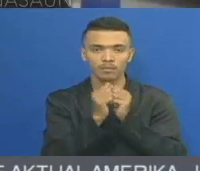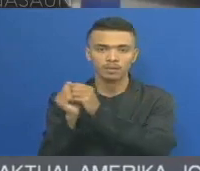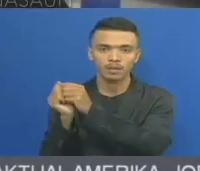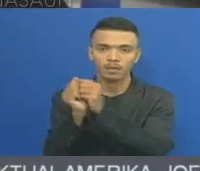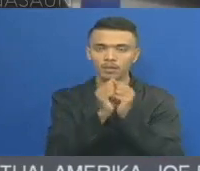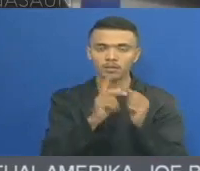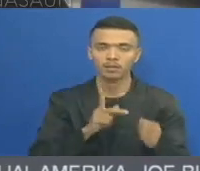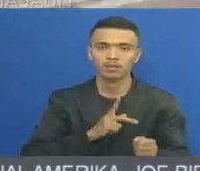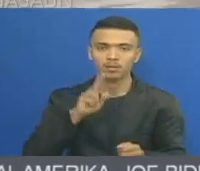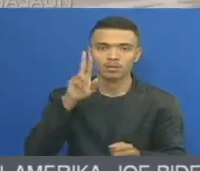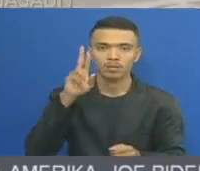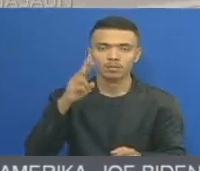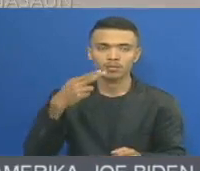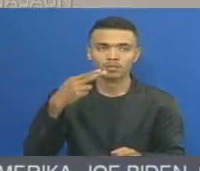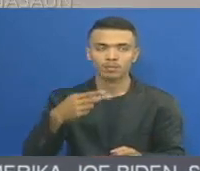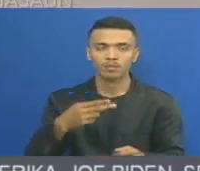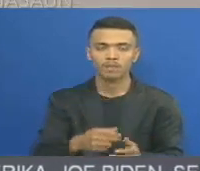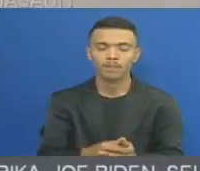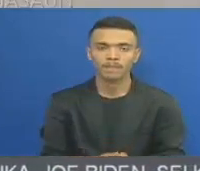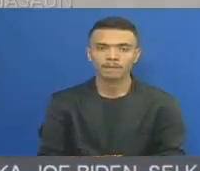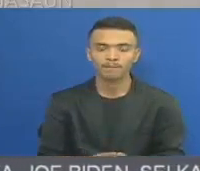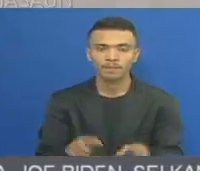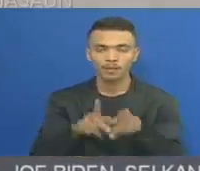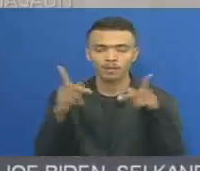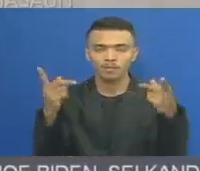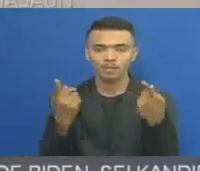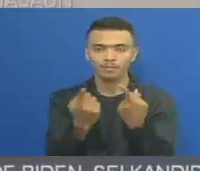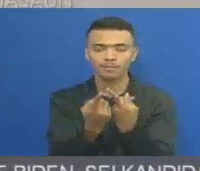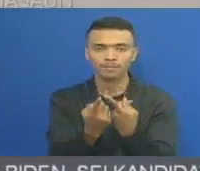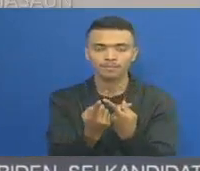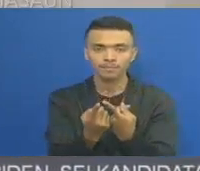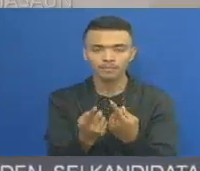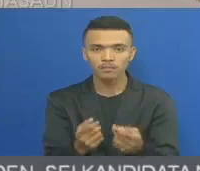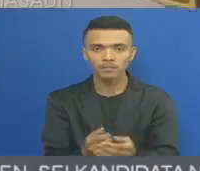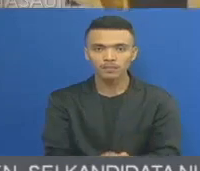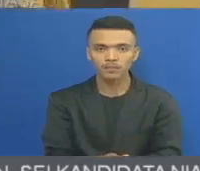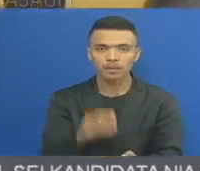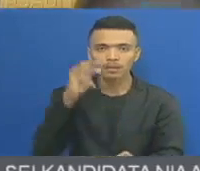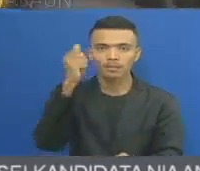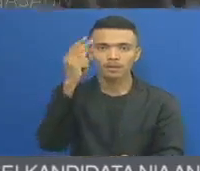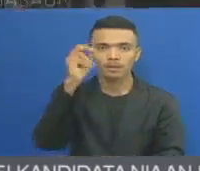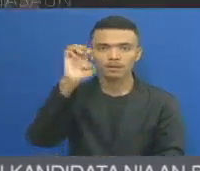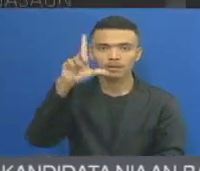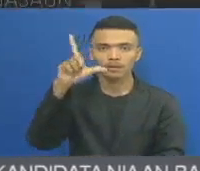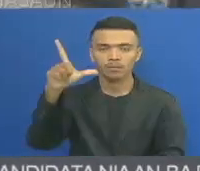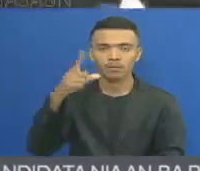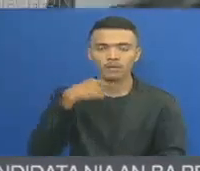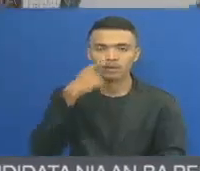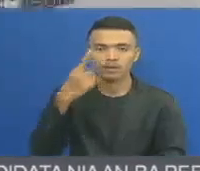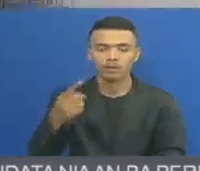né matches lá limbara manezer companhia Malsam Savio Unipessoal Limitada Manuel Jacinto Carvalho Soares